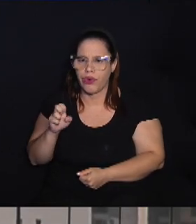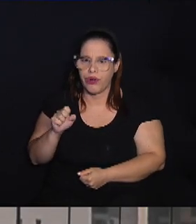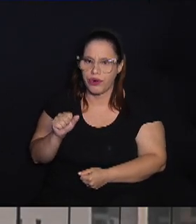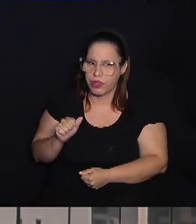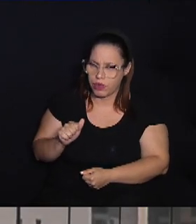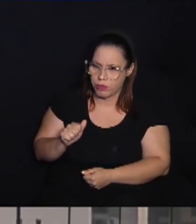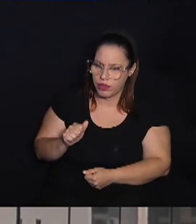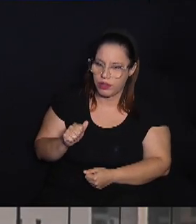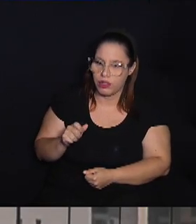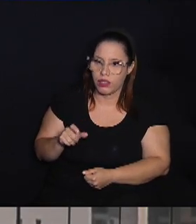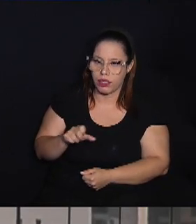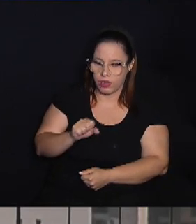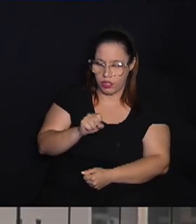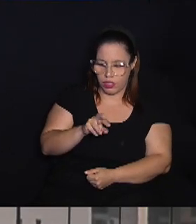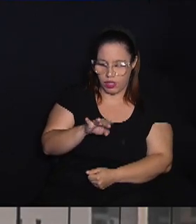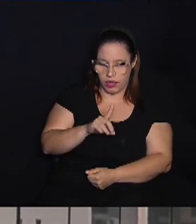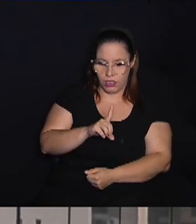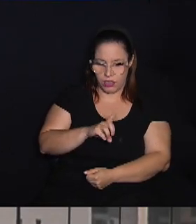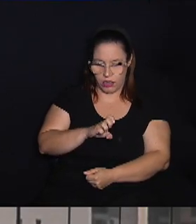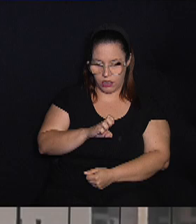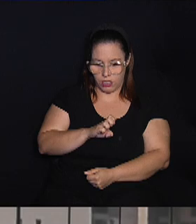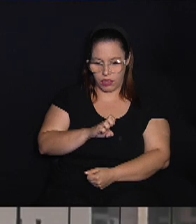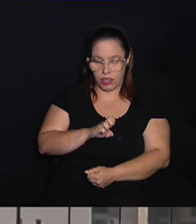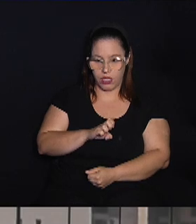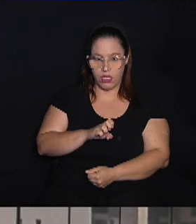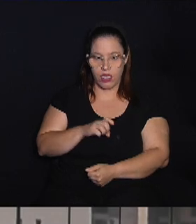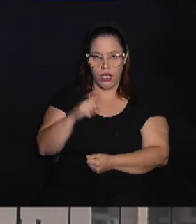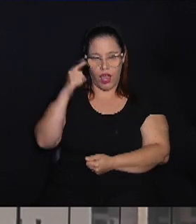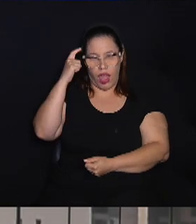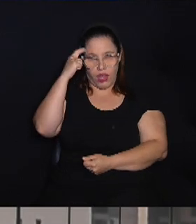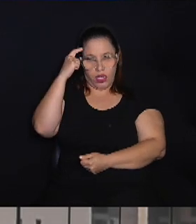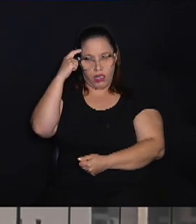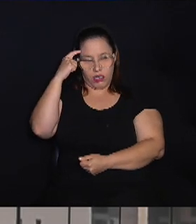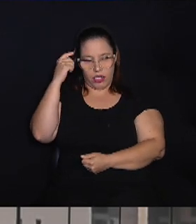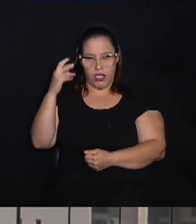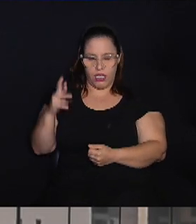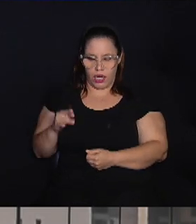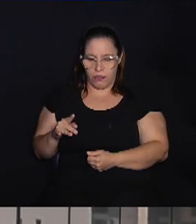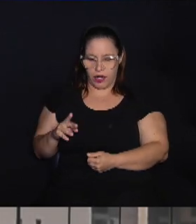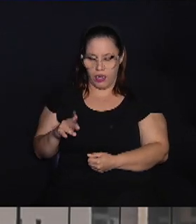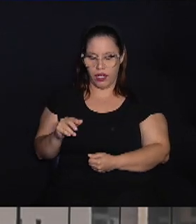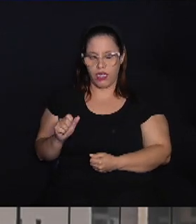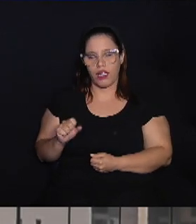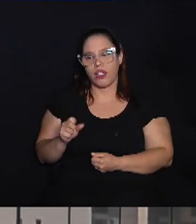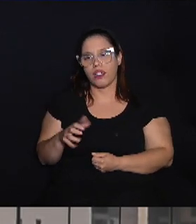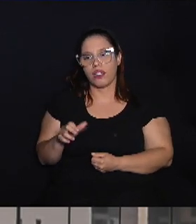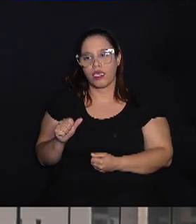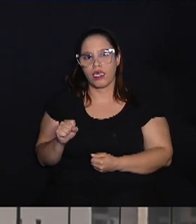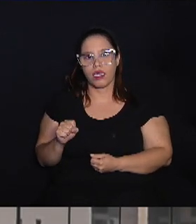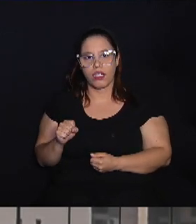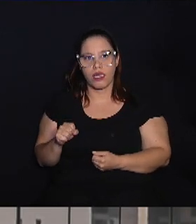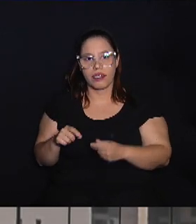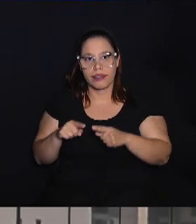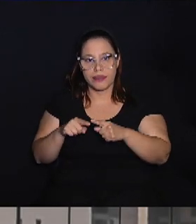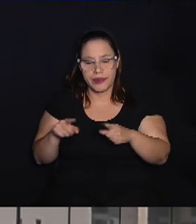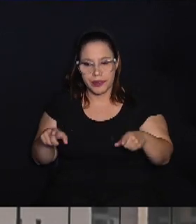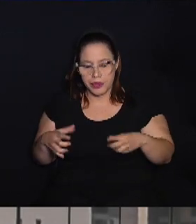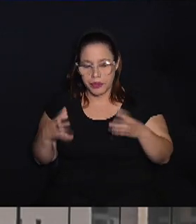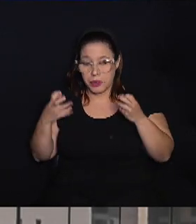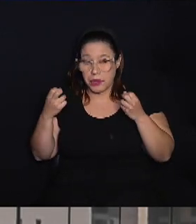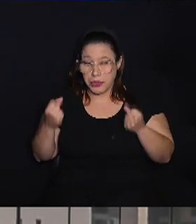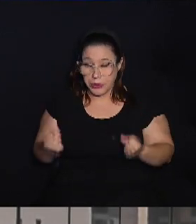da cooperativa, né? Porque a gente pensa só nas prensas, nos materiais, nos maquinários mais pesados, mas também